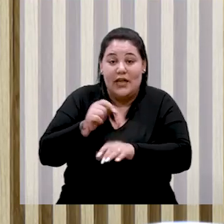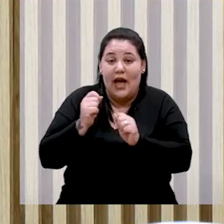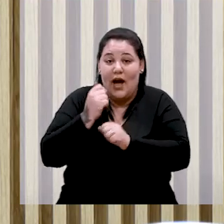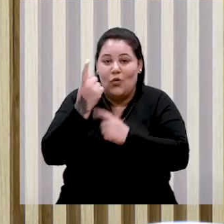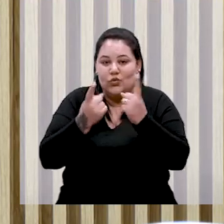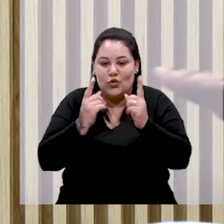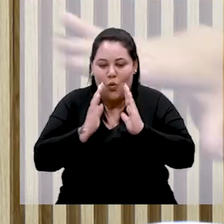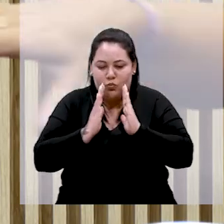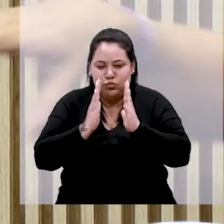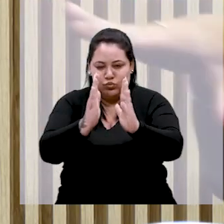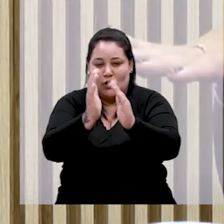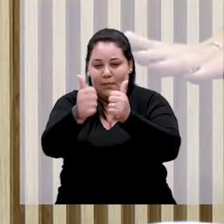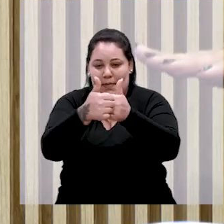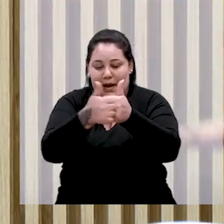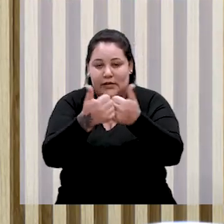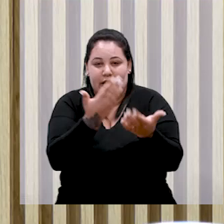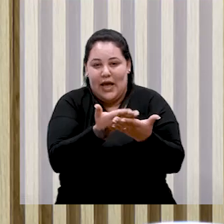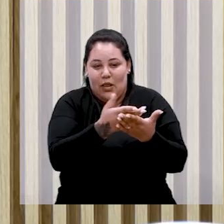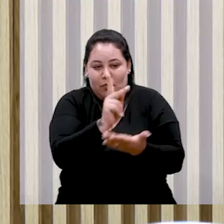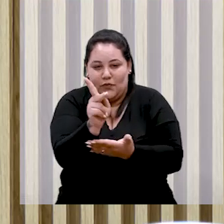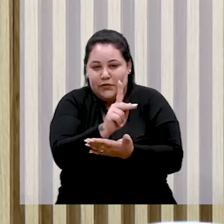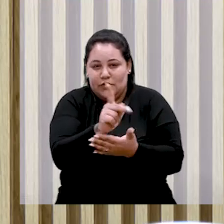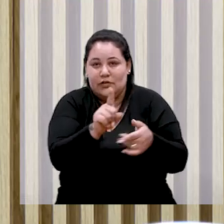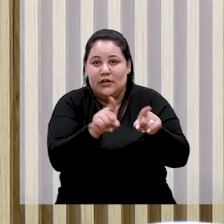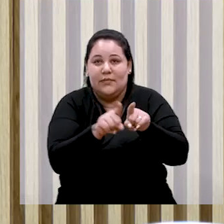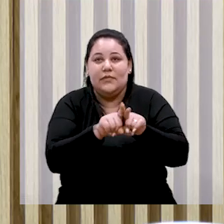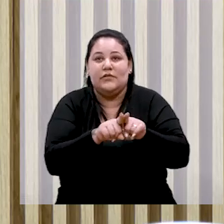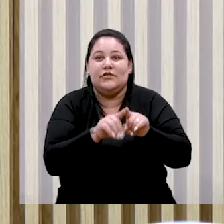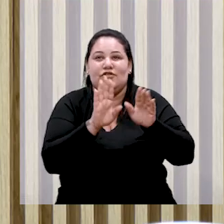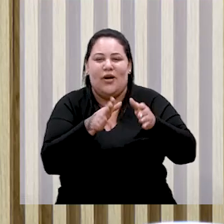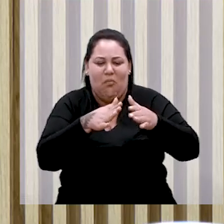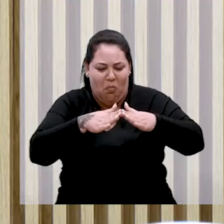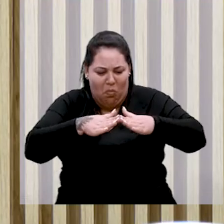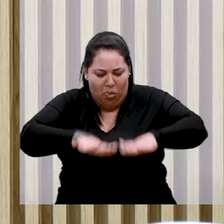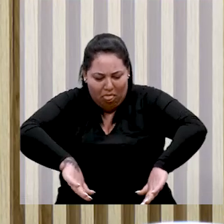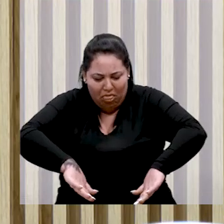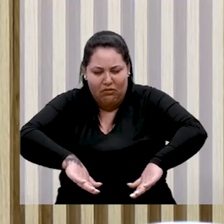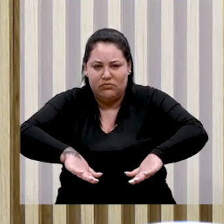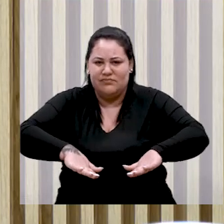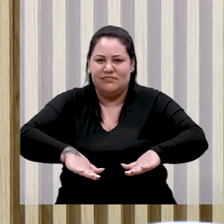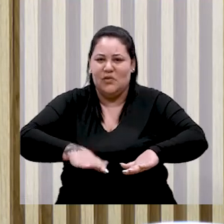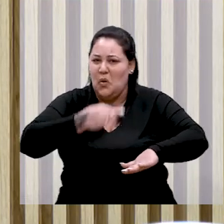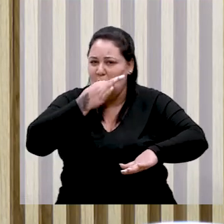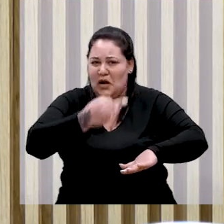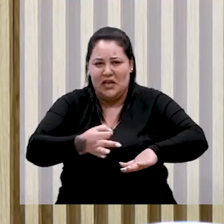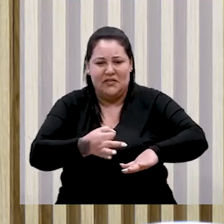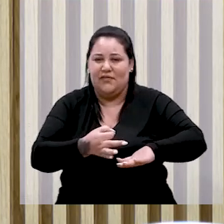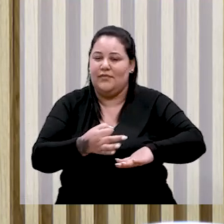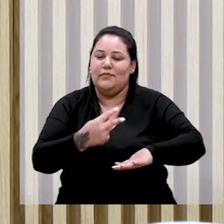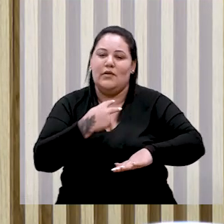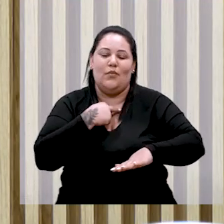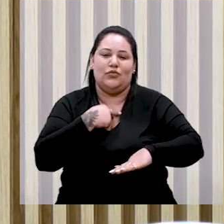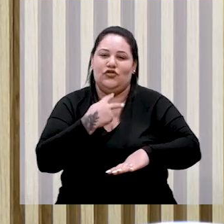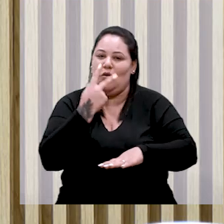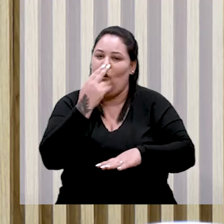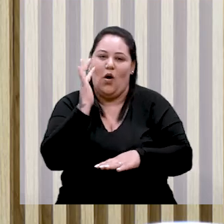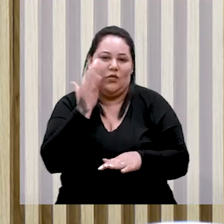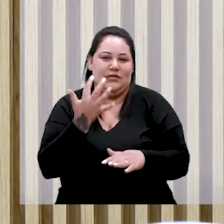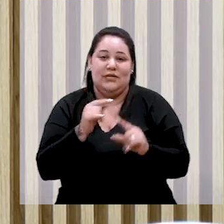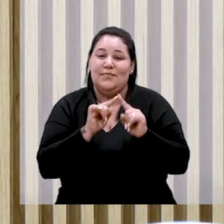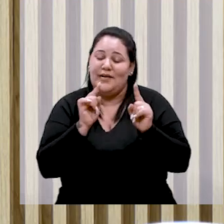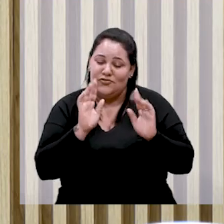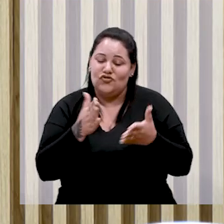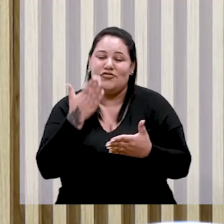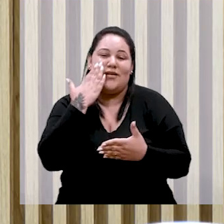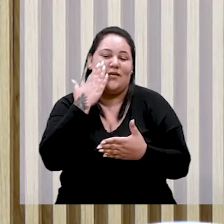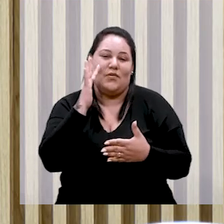em alguns corredores ali pertinho da sala dos professores, da sala da direção, está afundado, assim, é uma situação que não podia ter chegado a esse ponto,